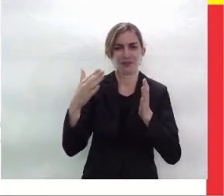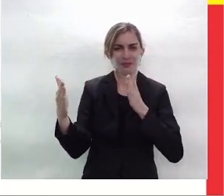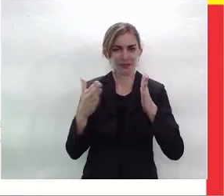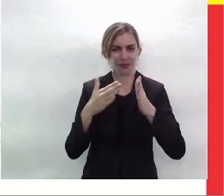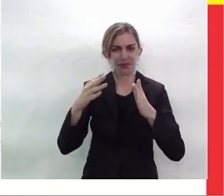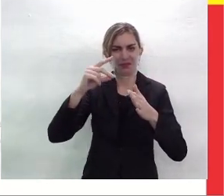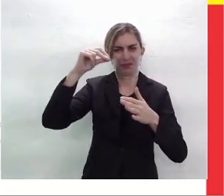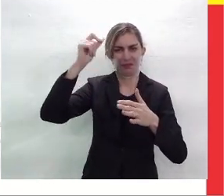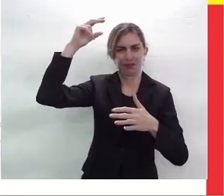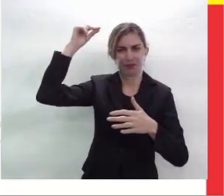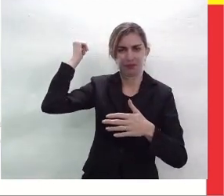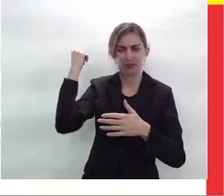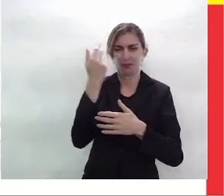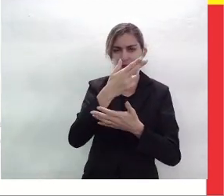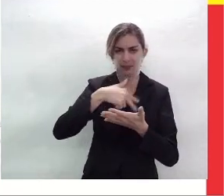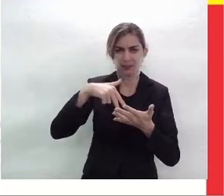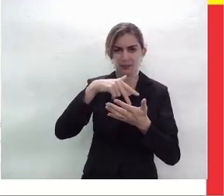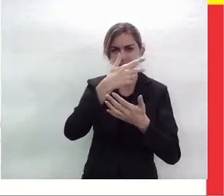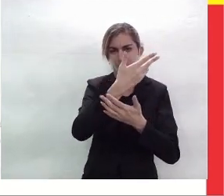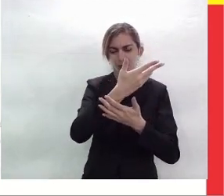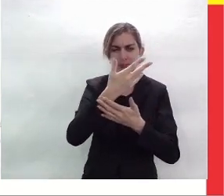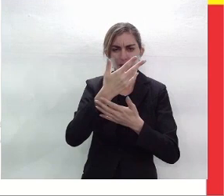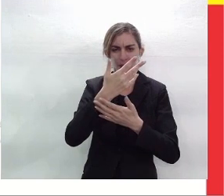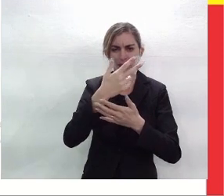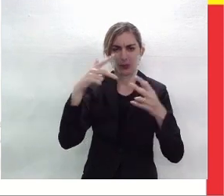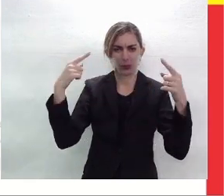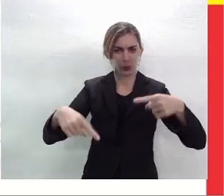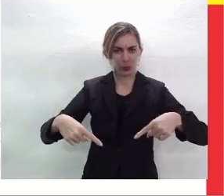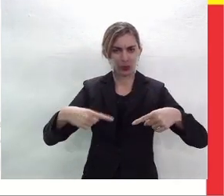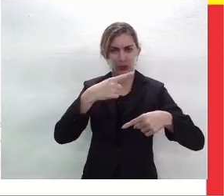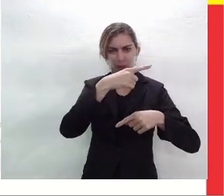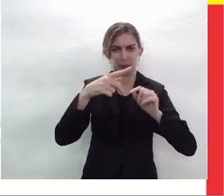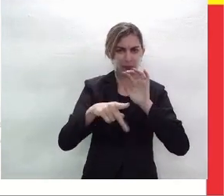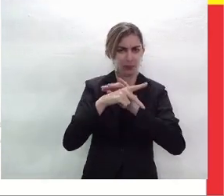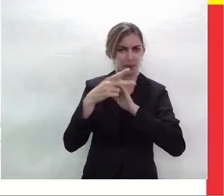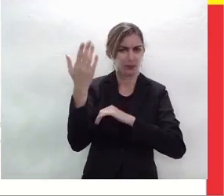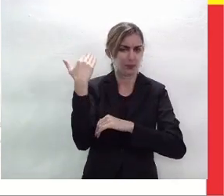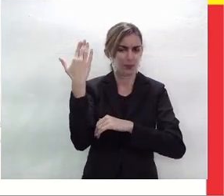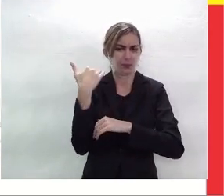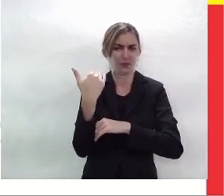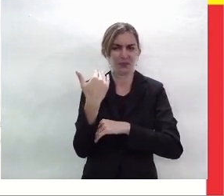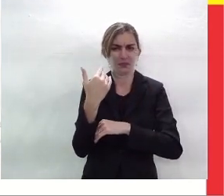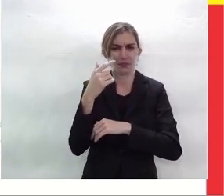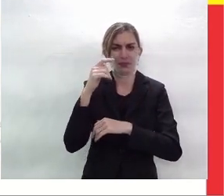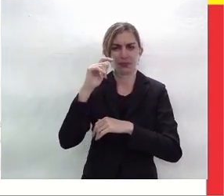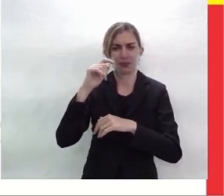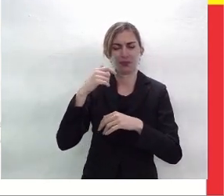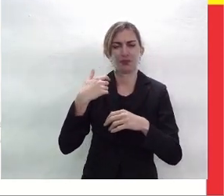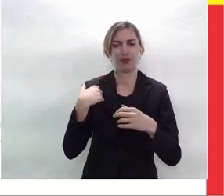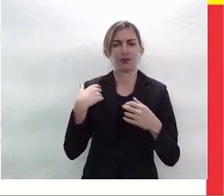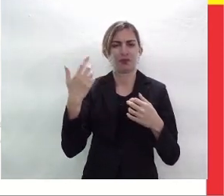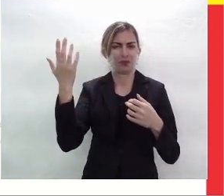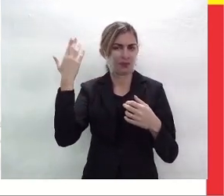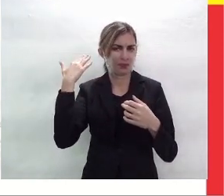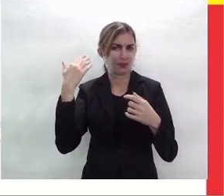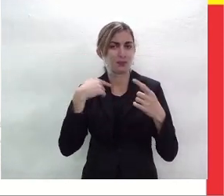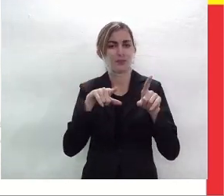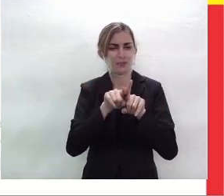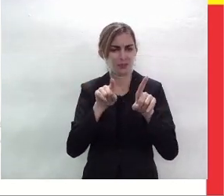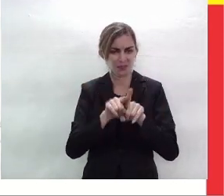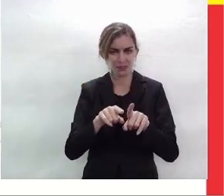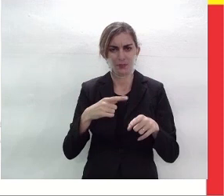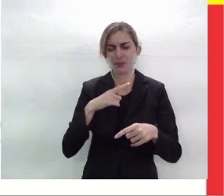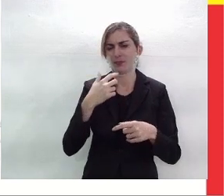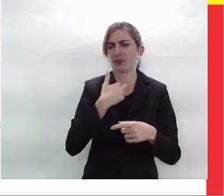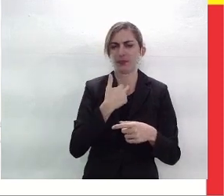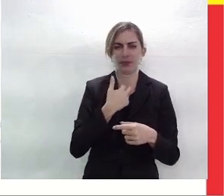foi no período escravocrata, mas não é a única origem, né? Existem outras teorias também que não